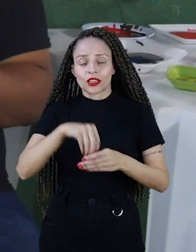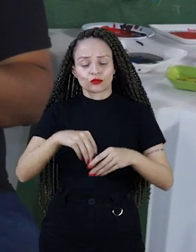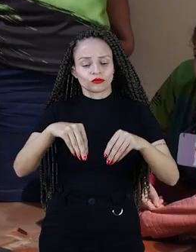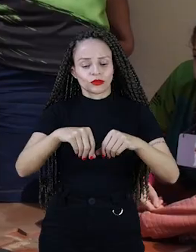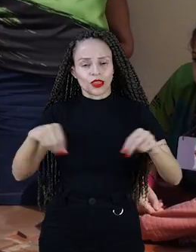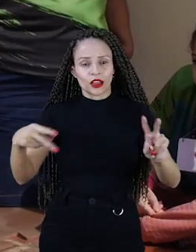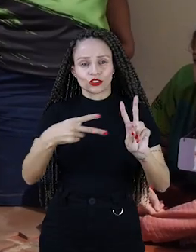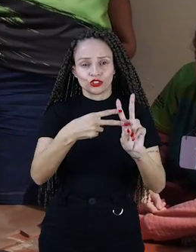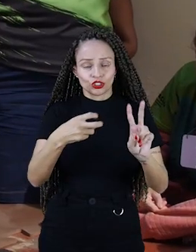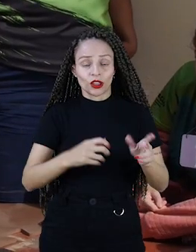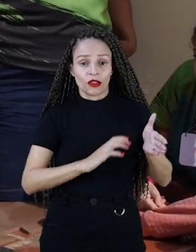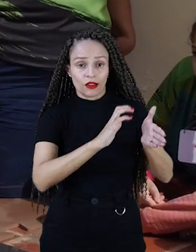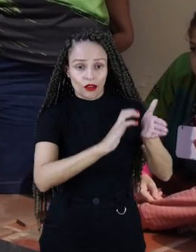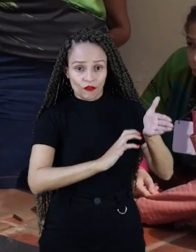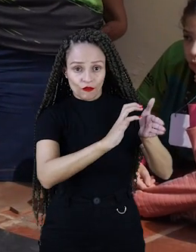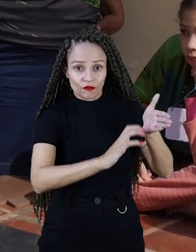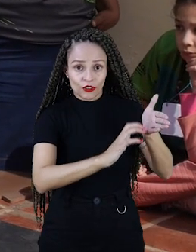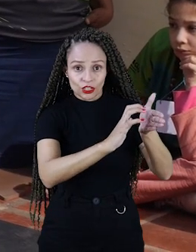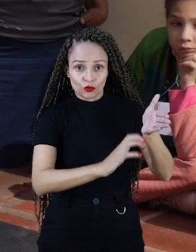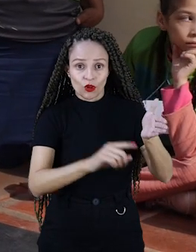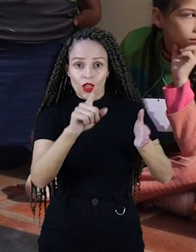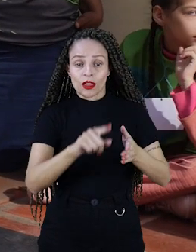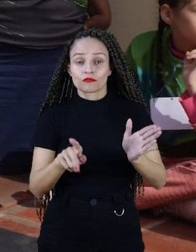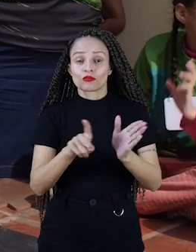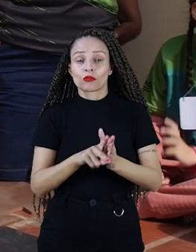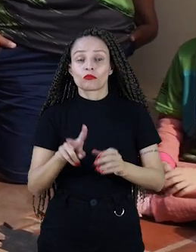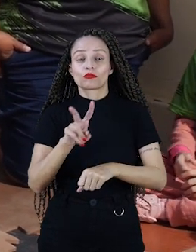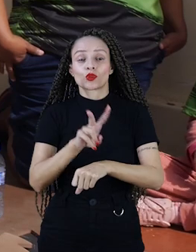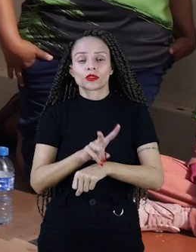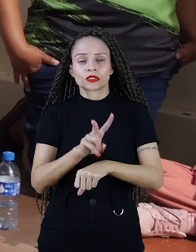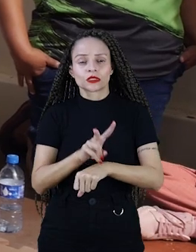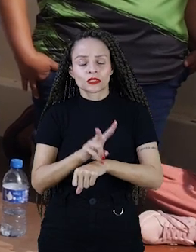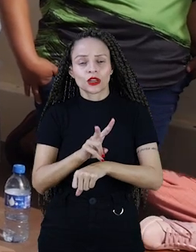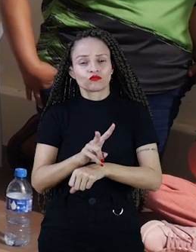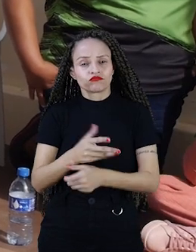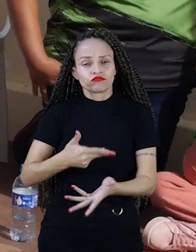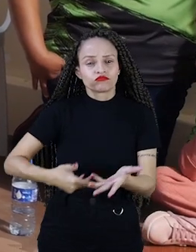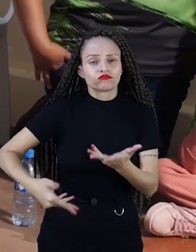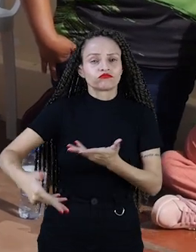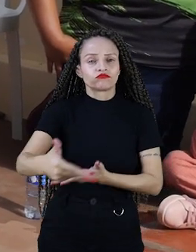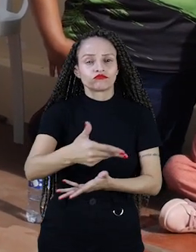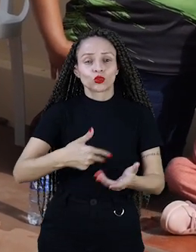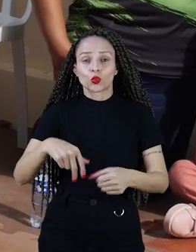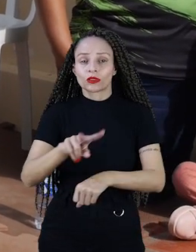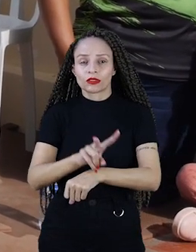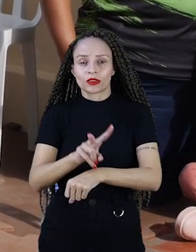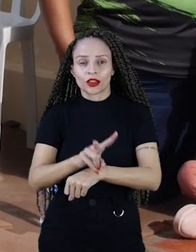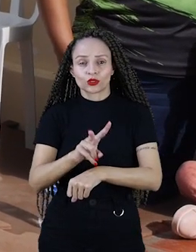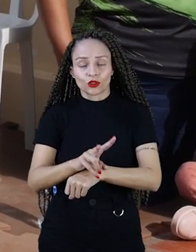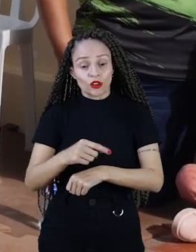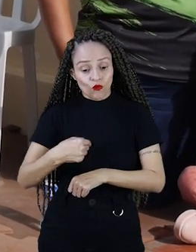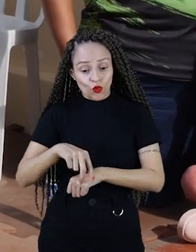sabe? Um grafismo de proteção, né, de cuidado, tchaqueque, cuidado.